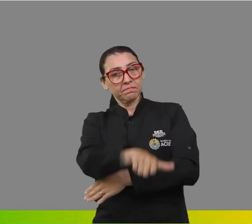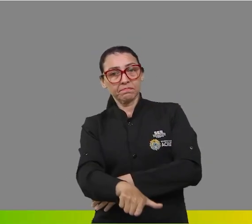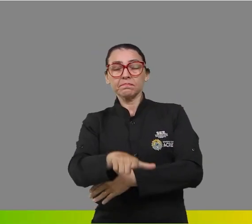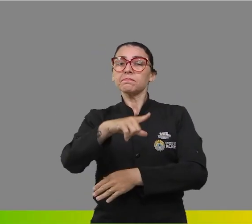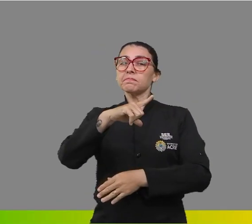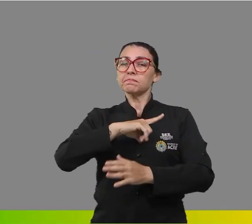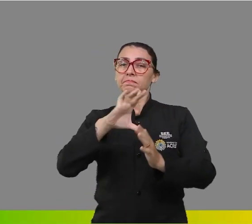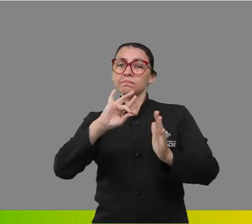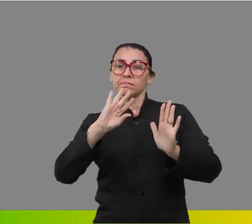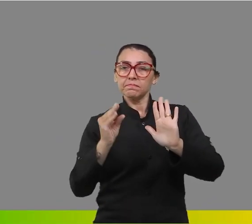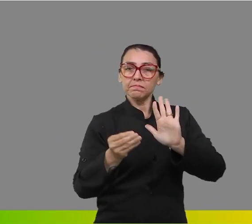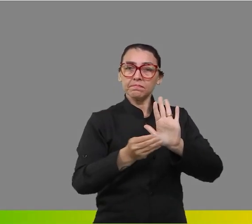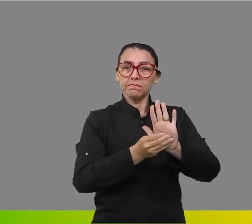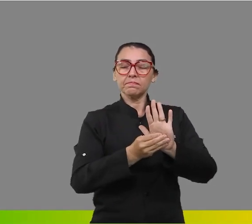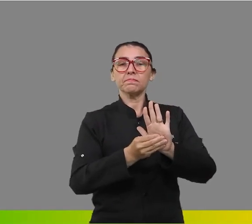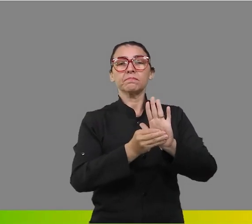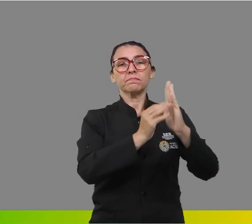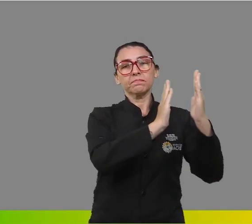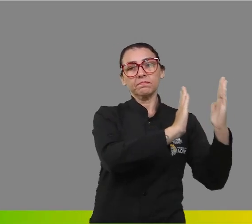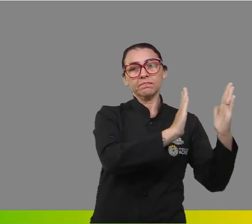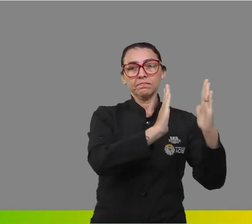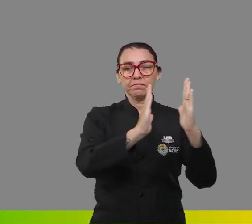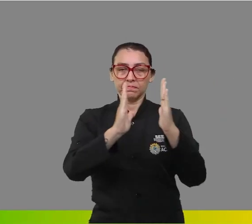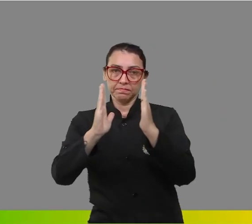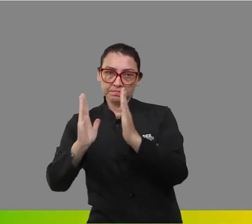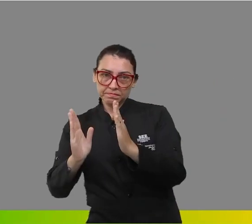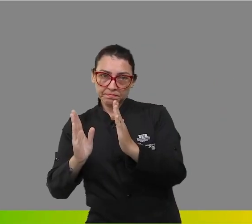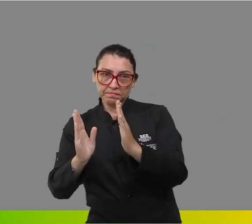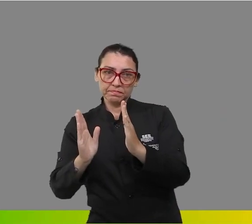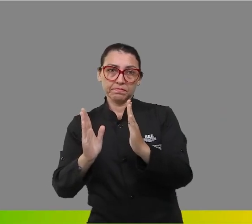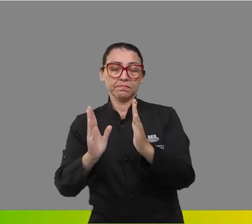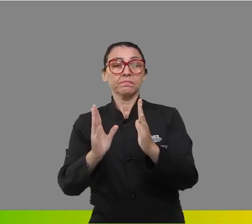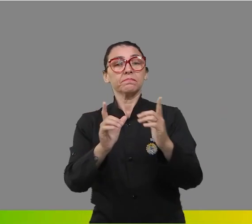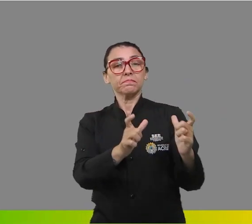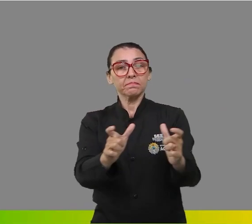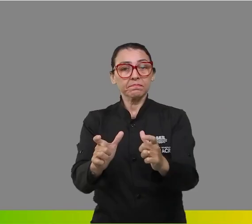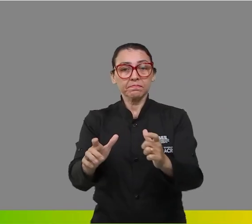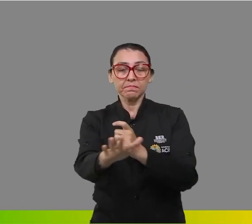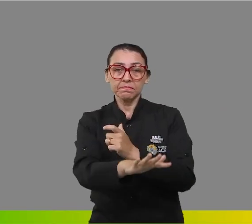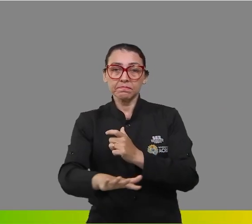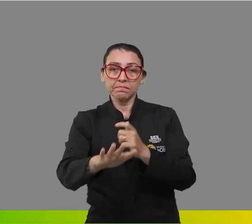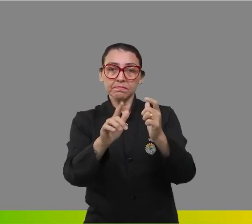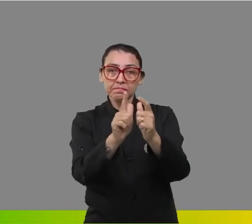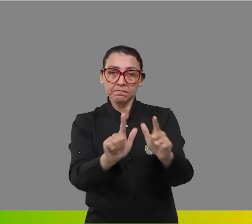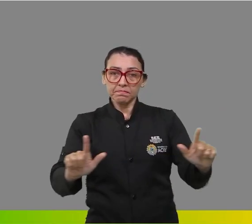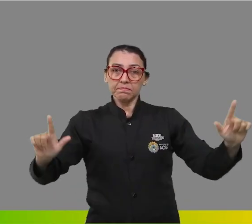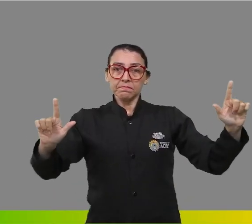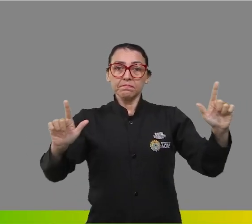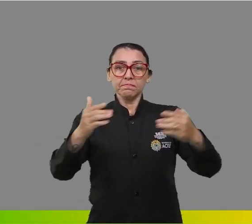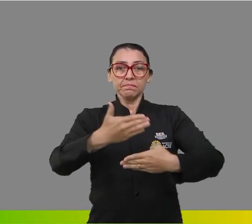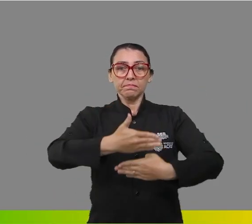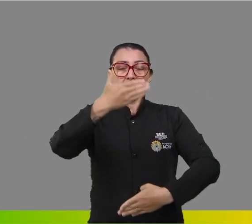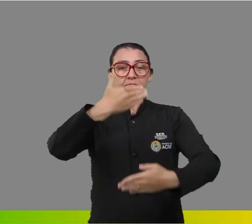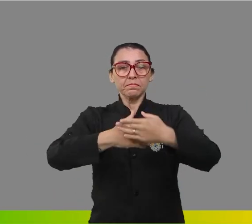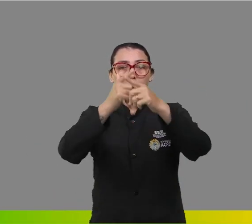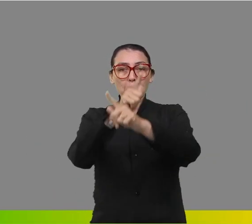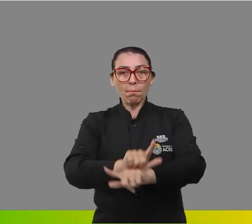ser colados em série, ocupando espaços inteiros de muros